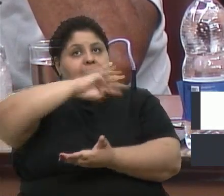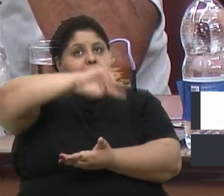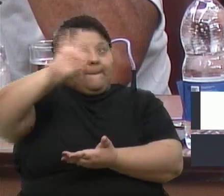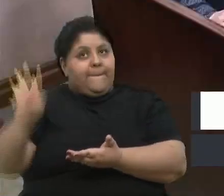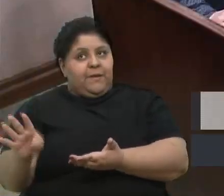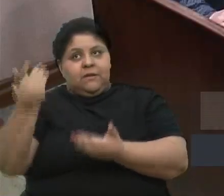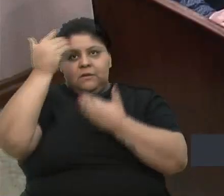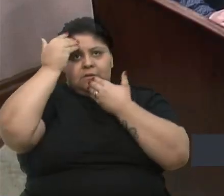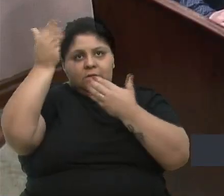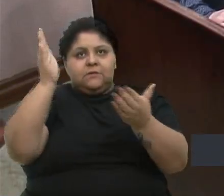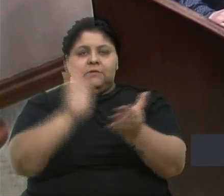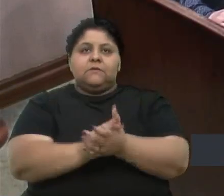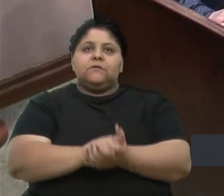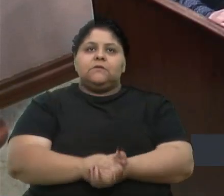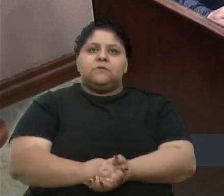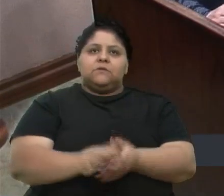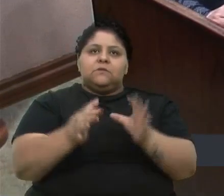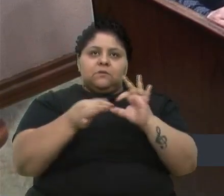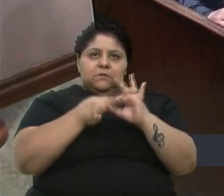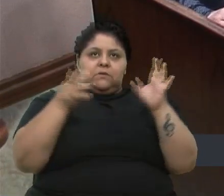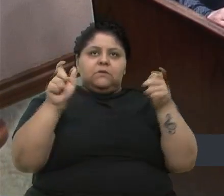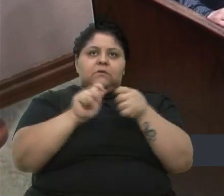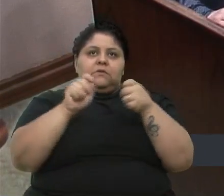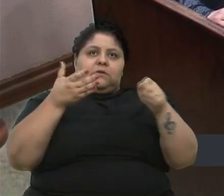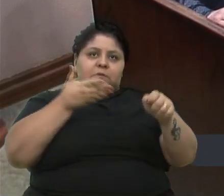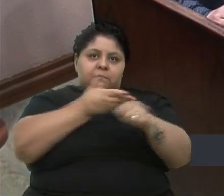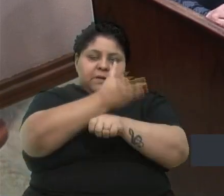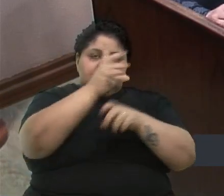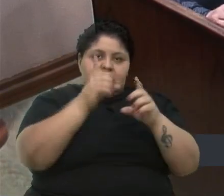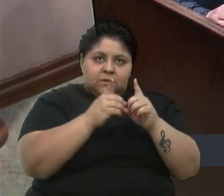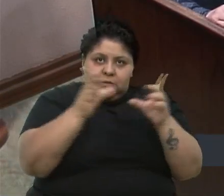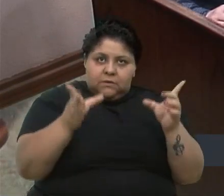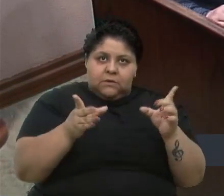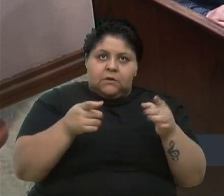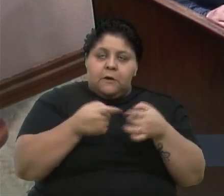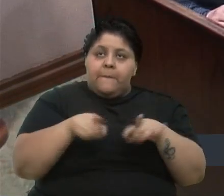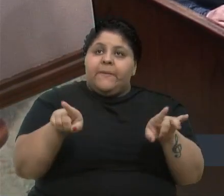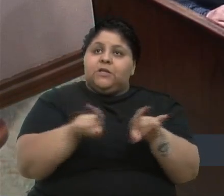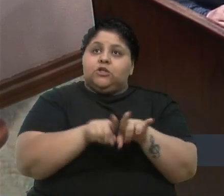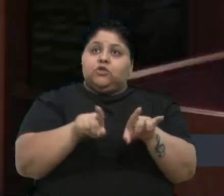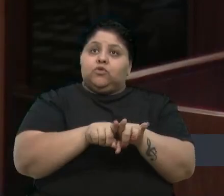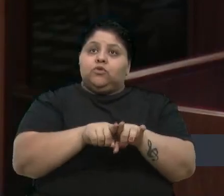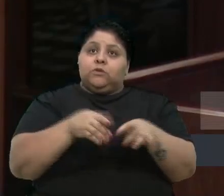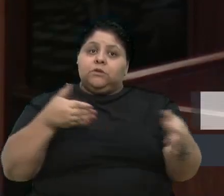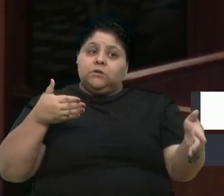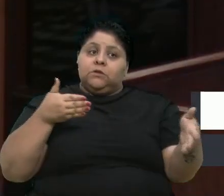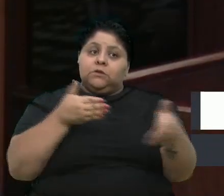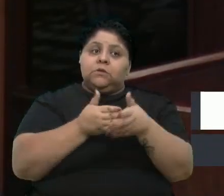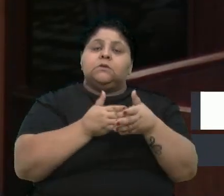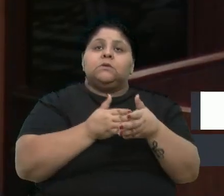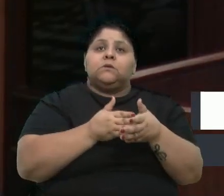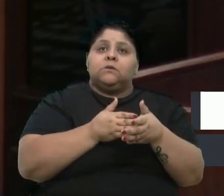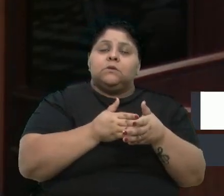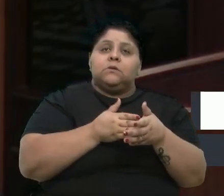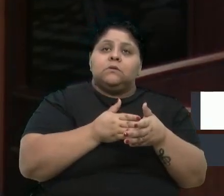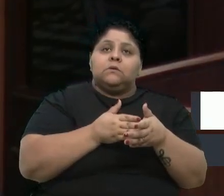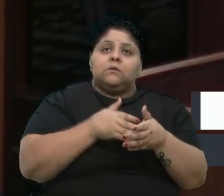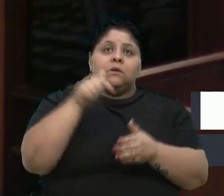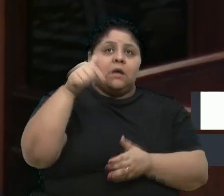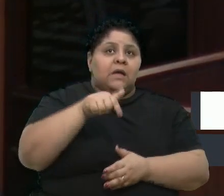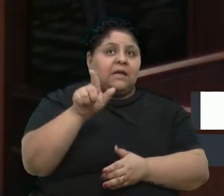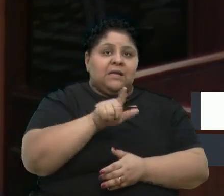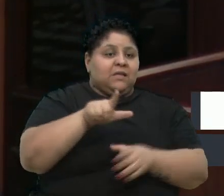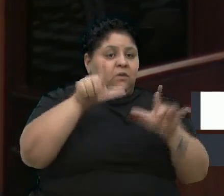Obrigado. A liberdade faz parte da democracia, mas tudo tem o seu lugar. Aqui não é o